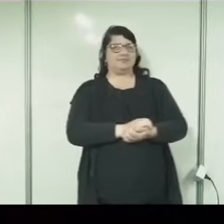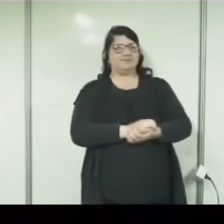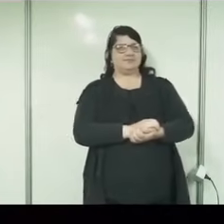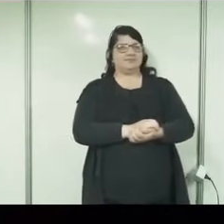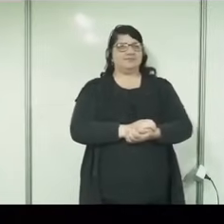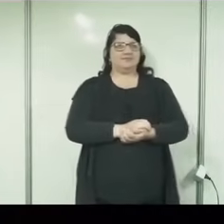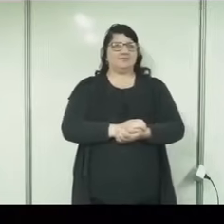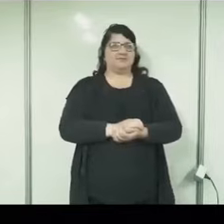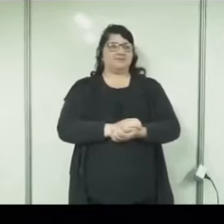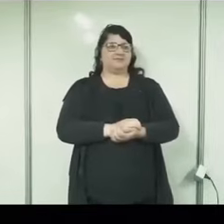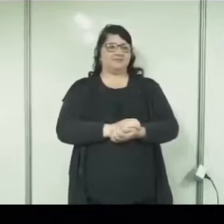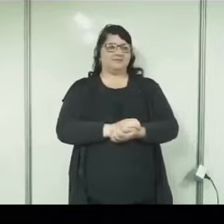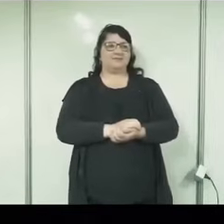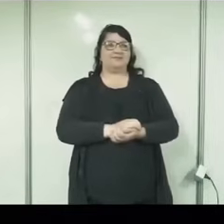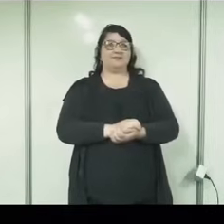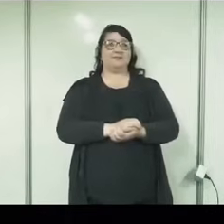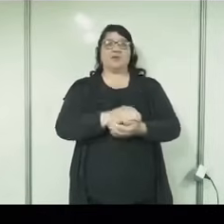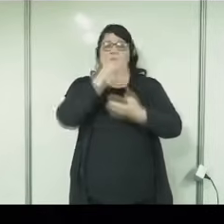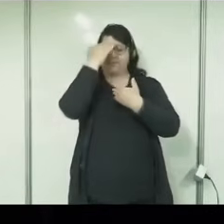Obrigado.